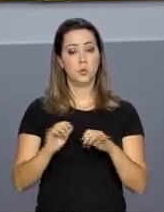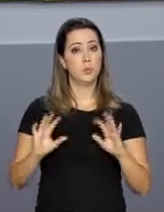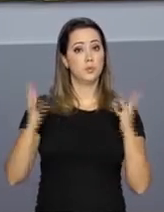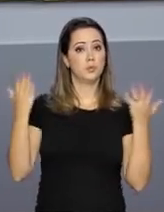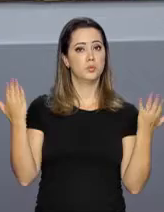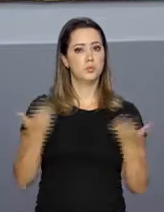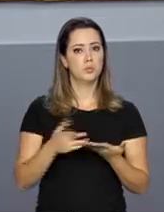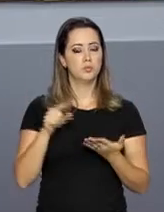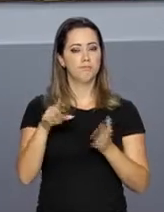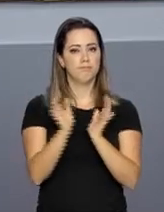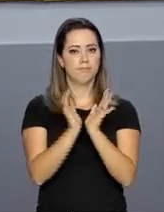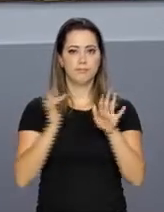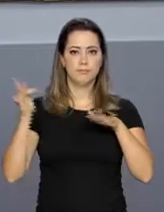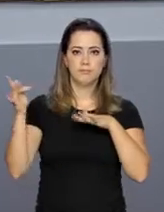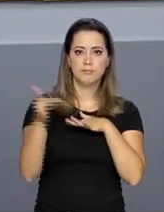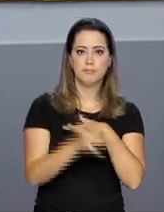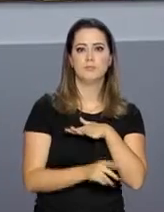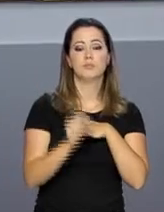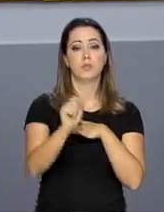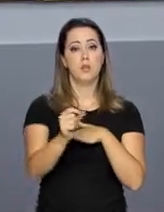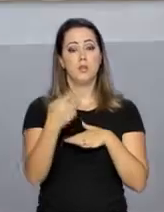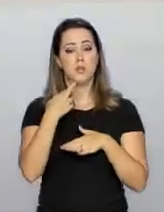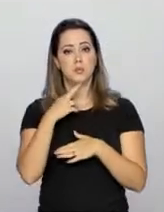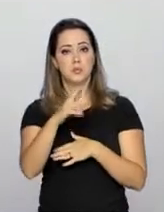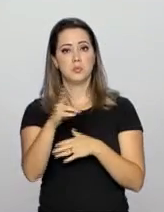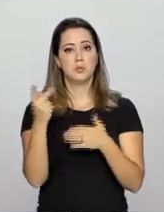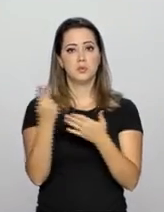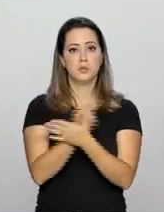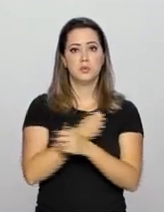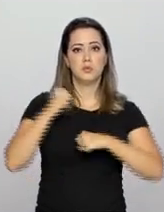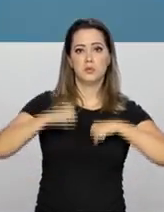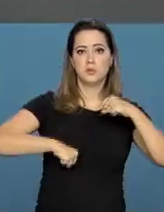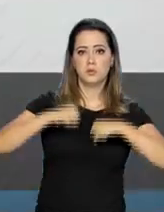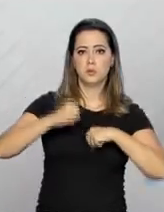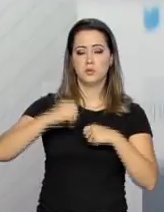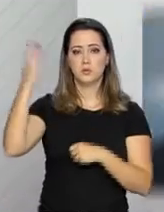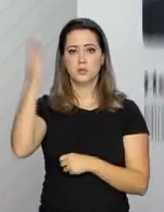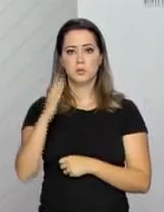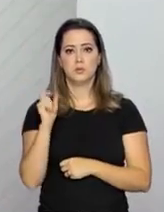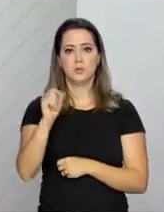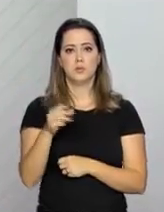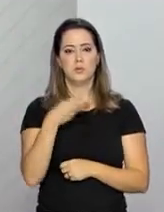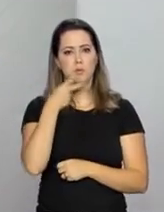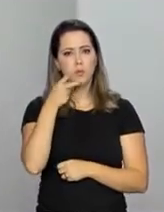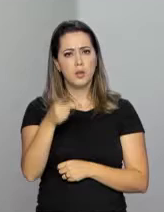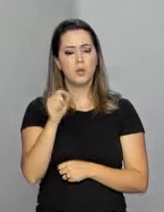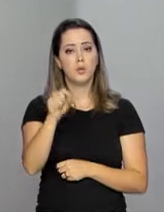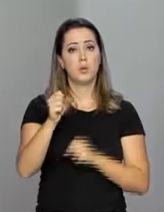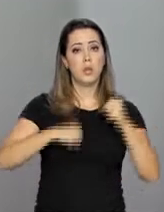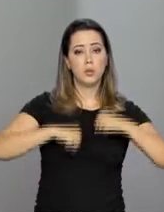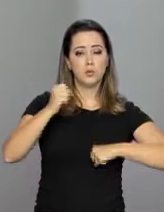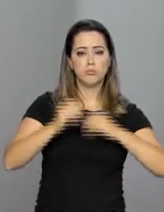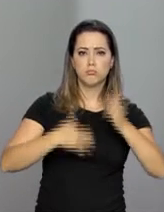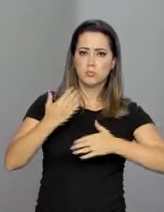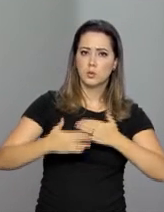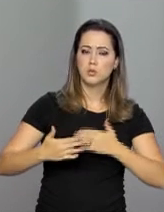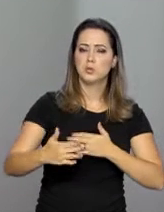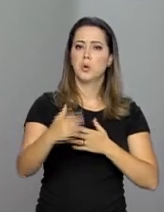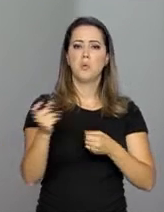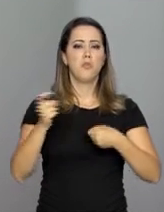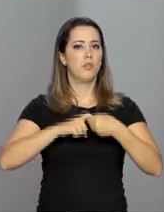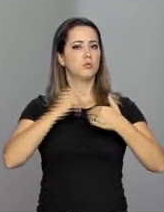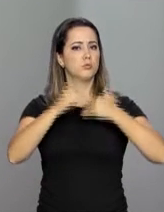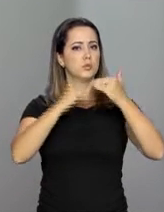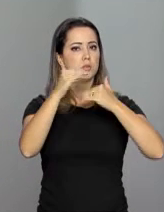comemorou hoje nas redes sociais os resultados da indústria brasileira meirelles afirmou que a indústria segue em franca recuperação